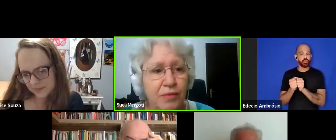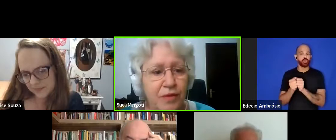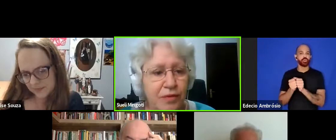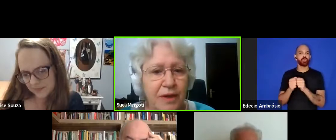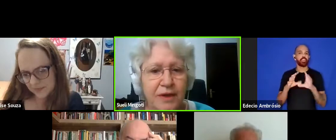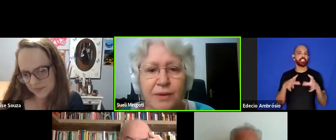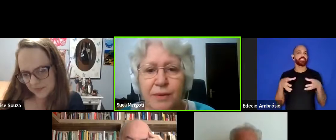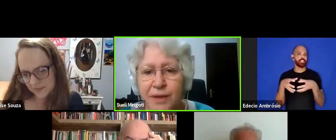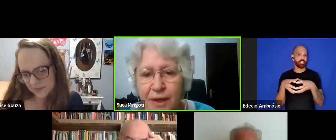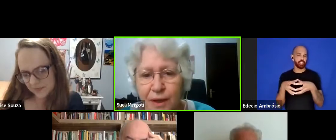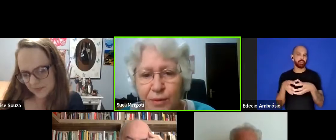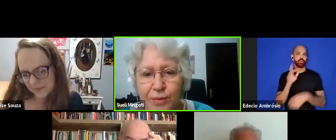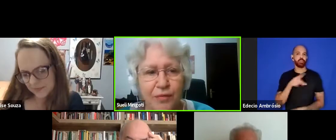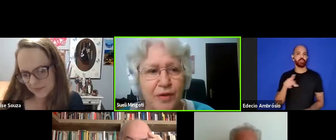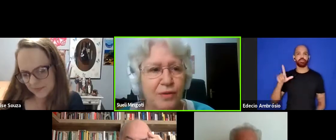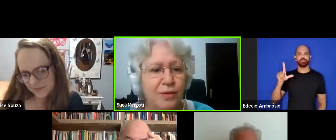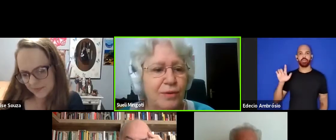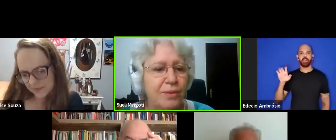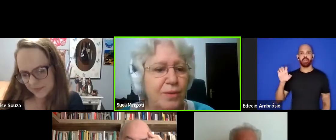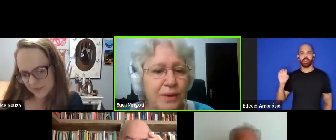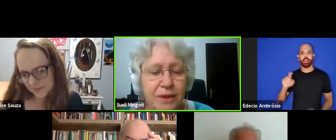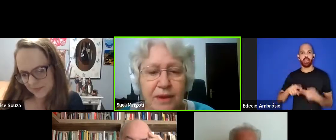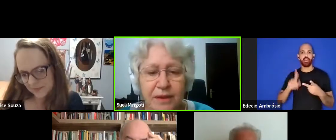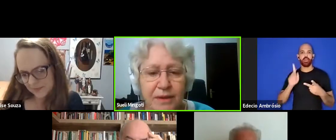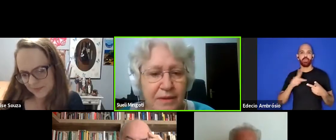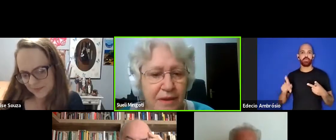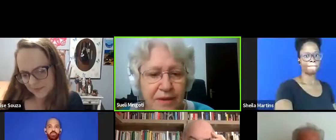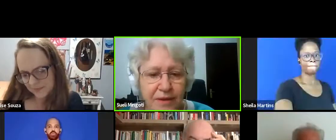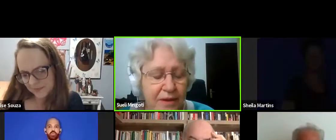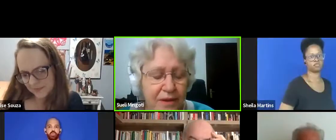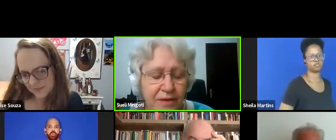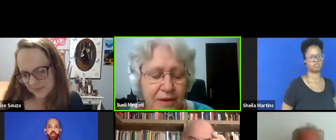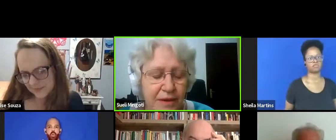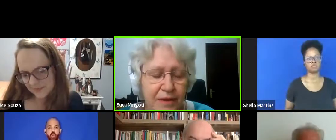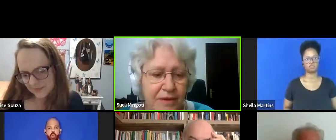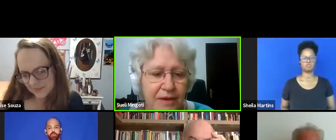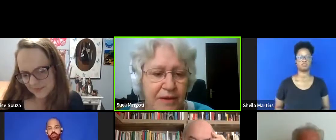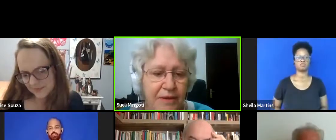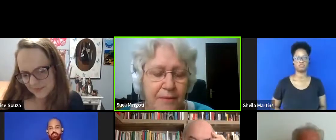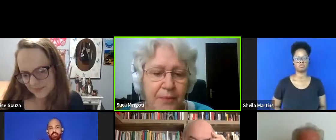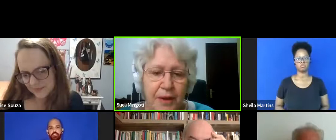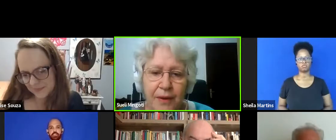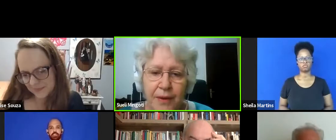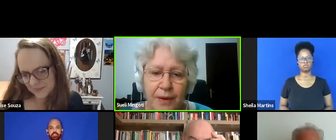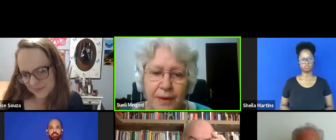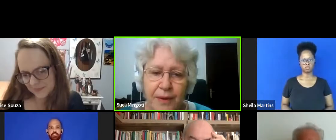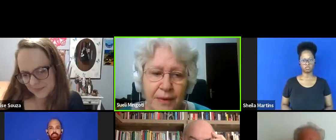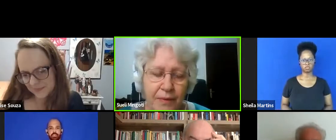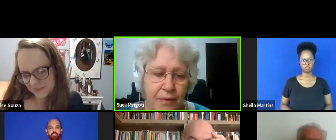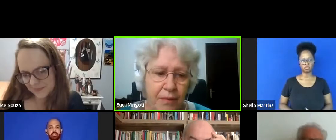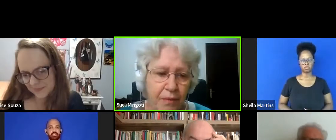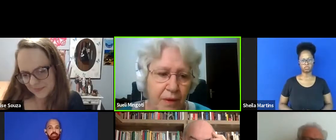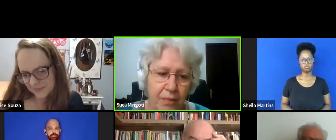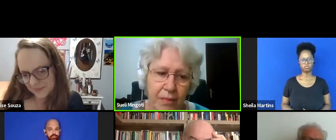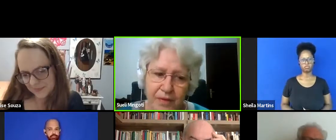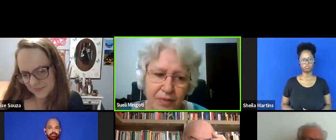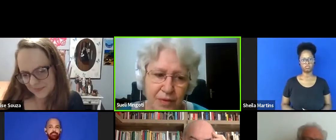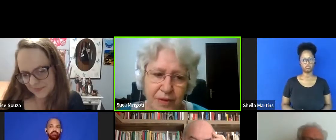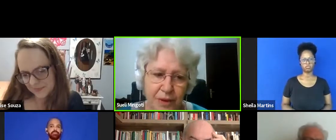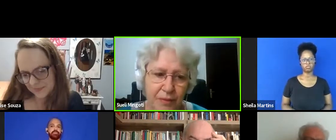equipe, né, o professor Léo, o professor Rômulo, a Annelise, que assim,